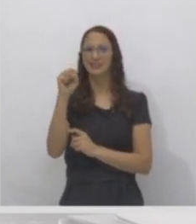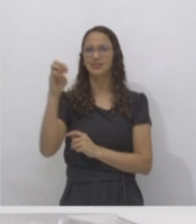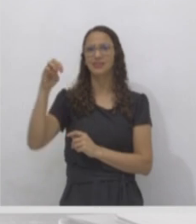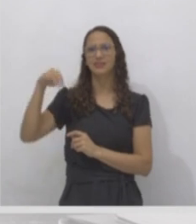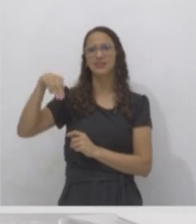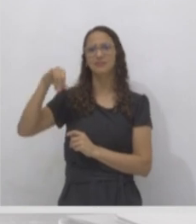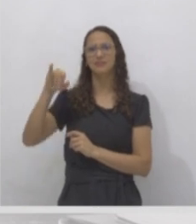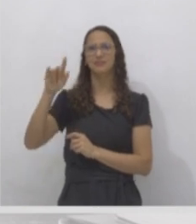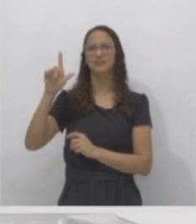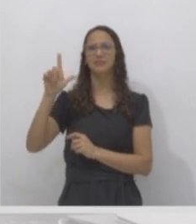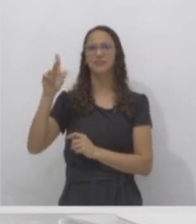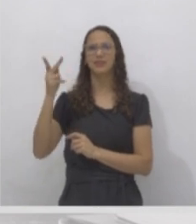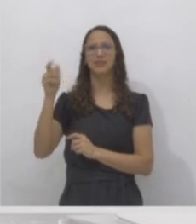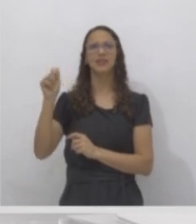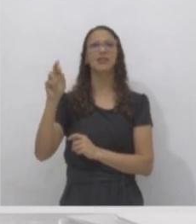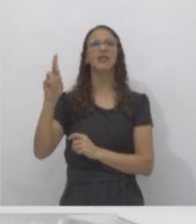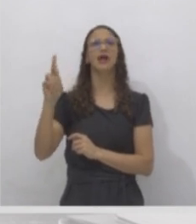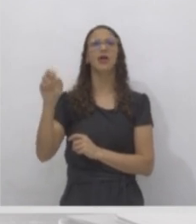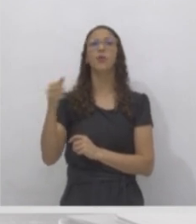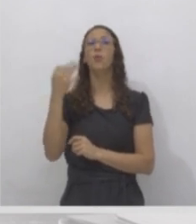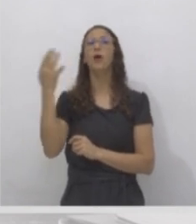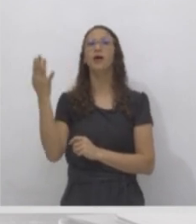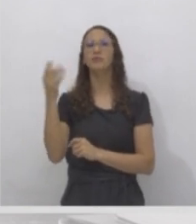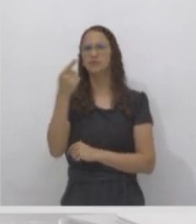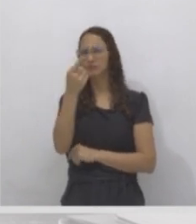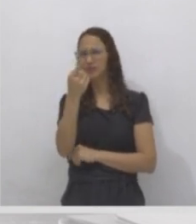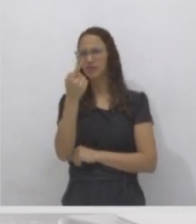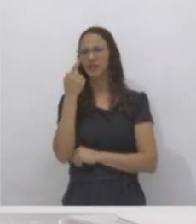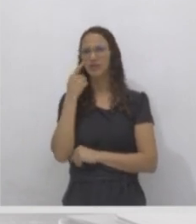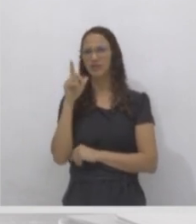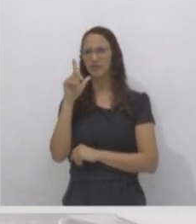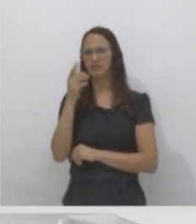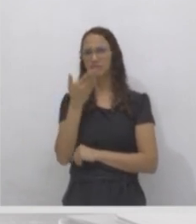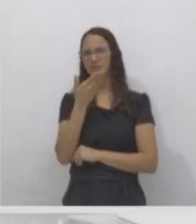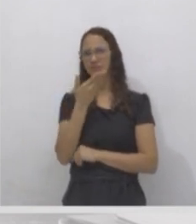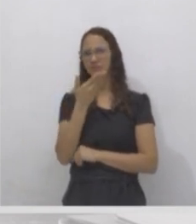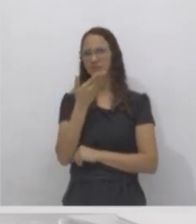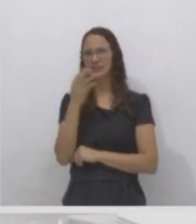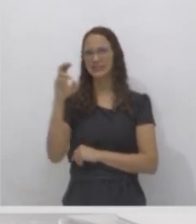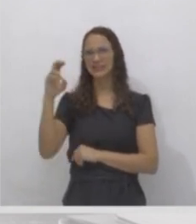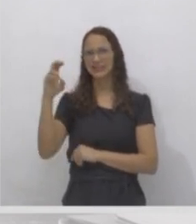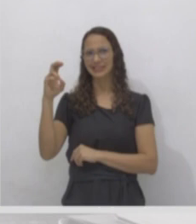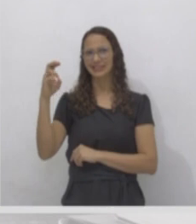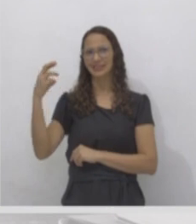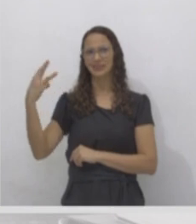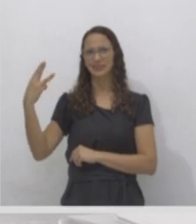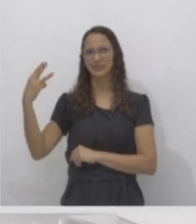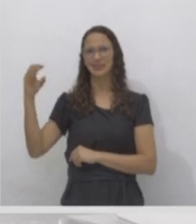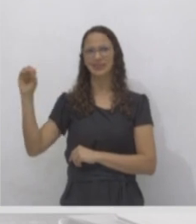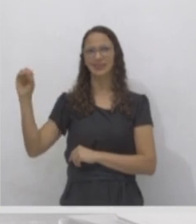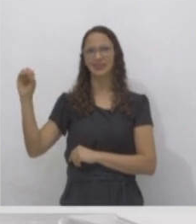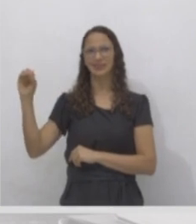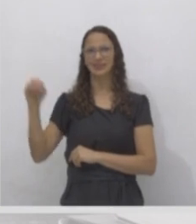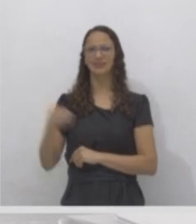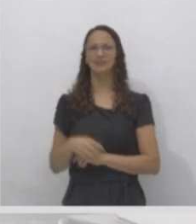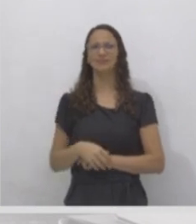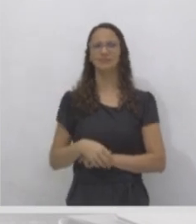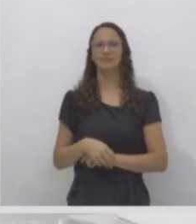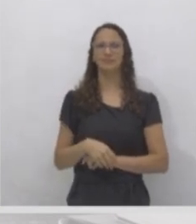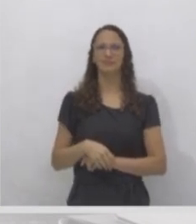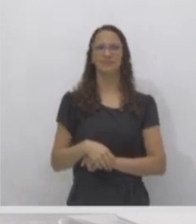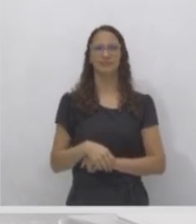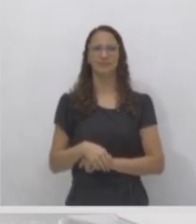número. Apareceu aí o 530. Estão conseguindo acompanhar? Vamos a